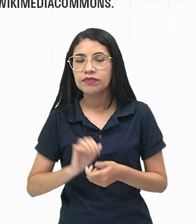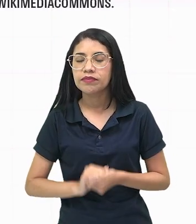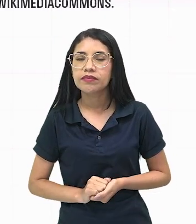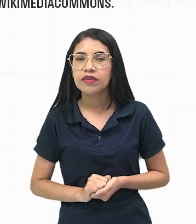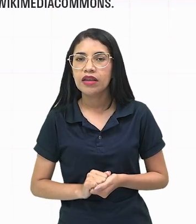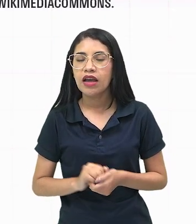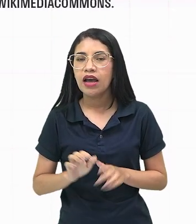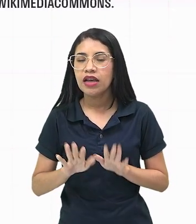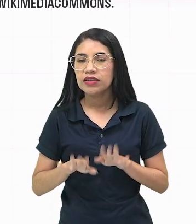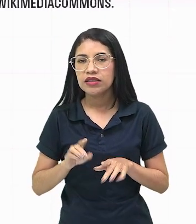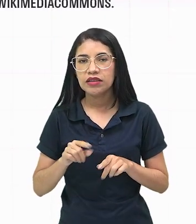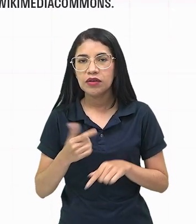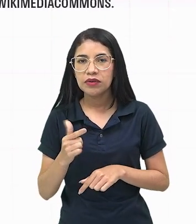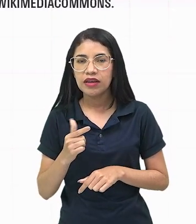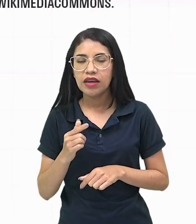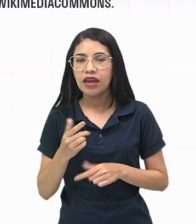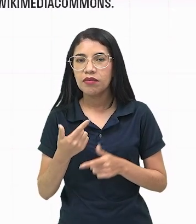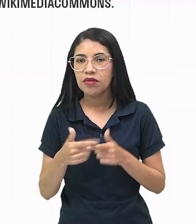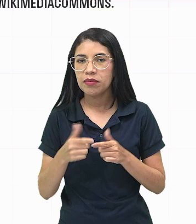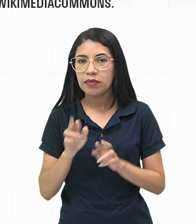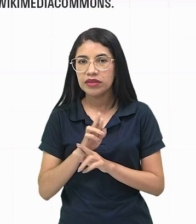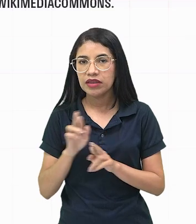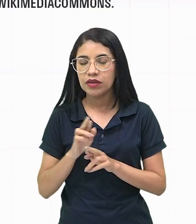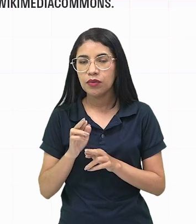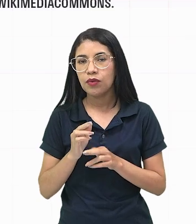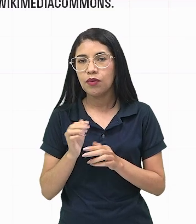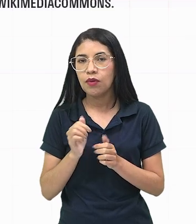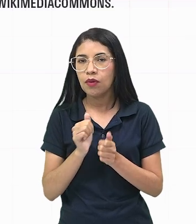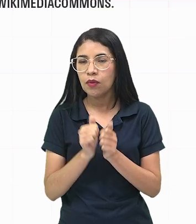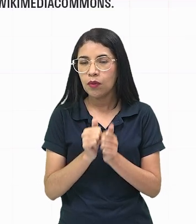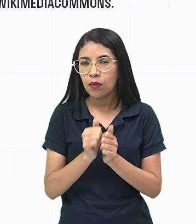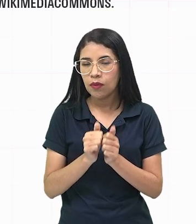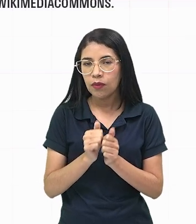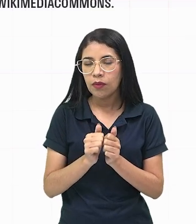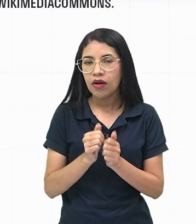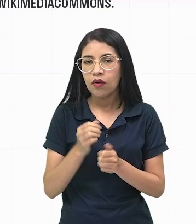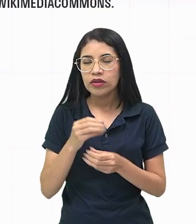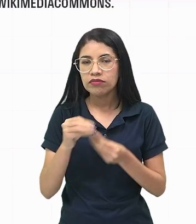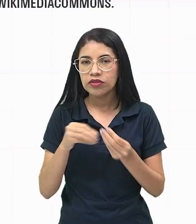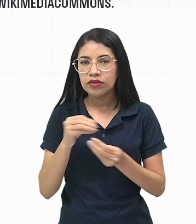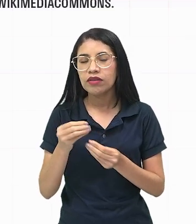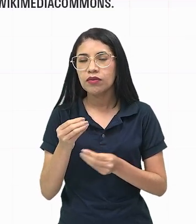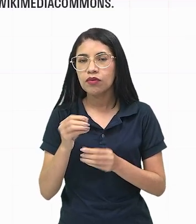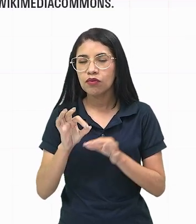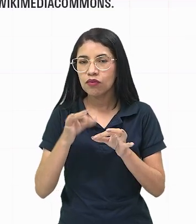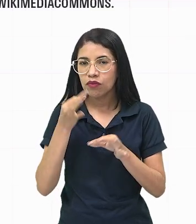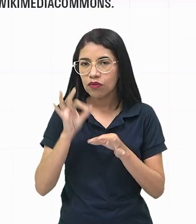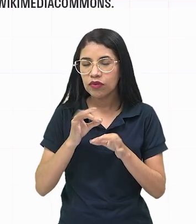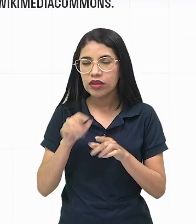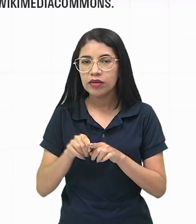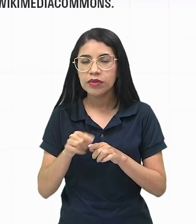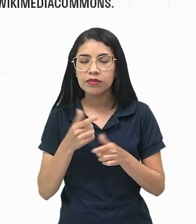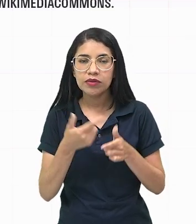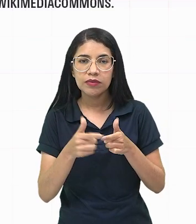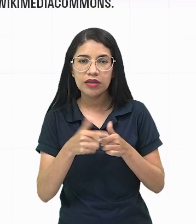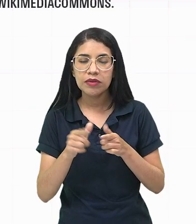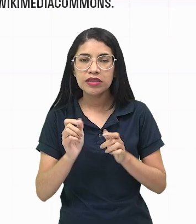problema não envolve uva passa na comida, né? Geralmente envolve, por exemplo, problemas sociais, problemas que precisam